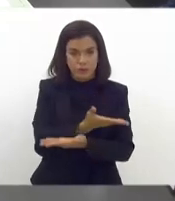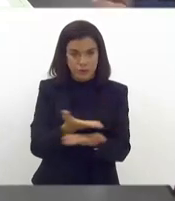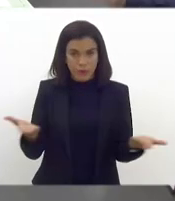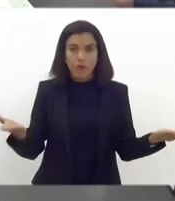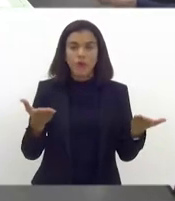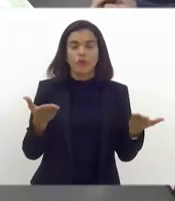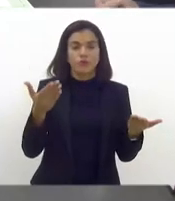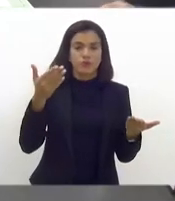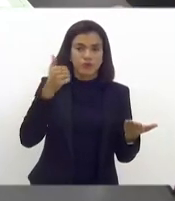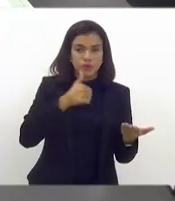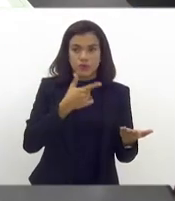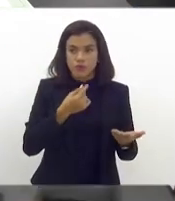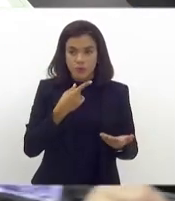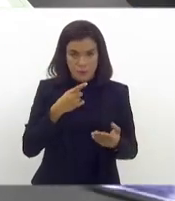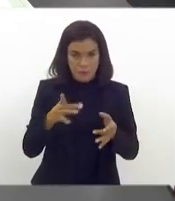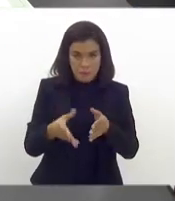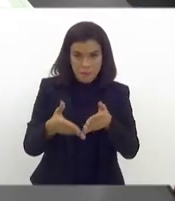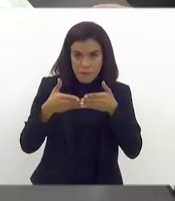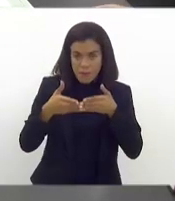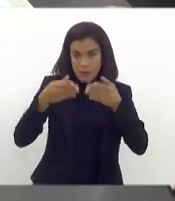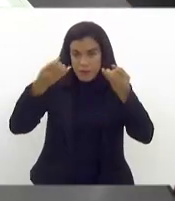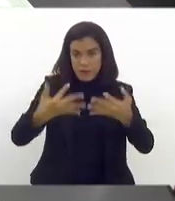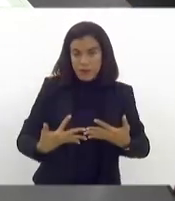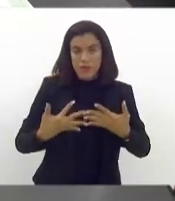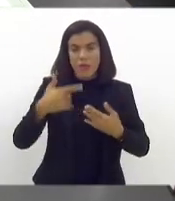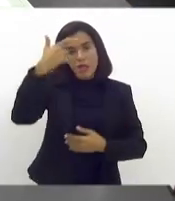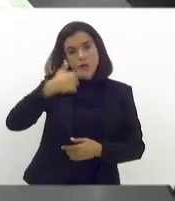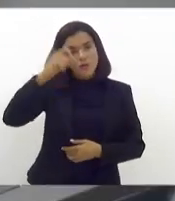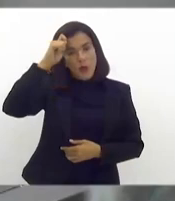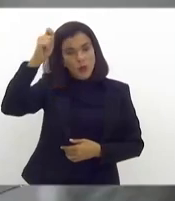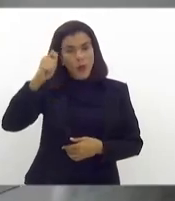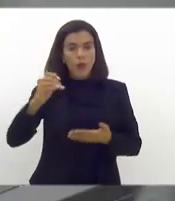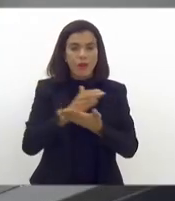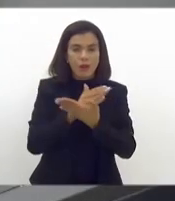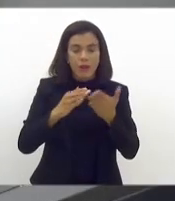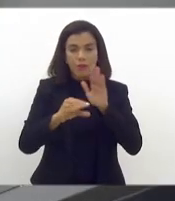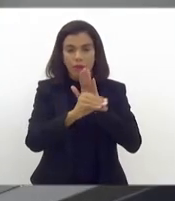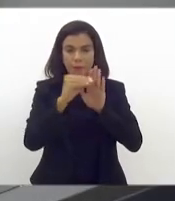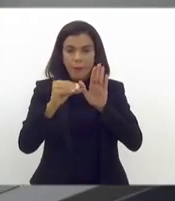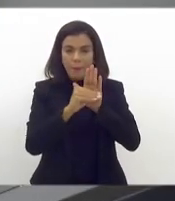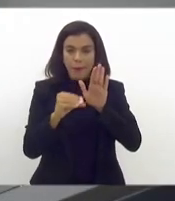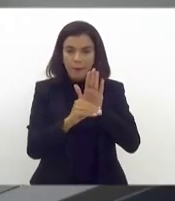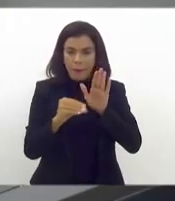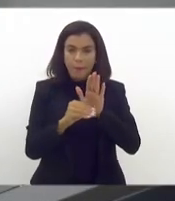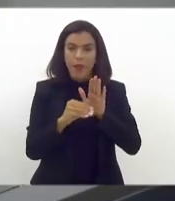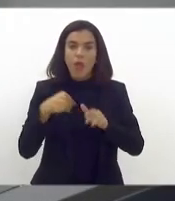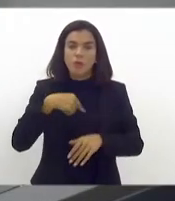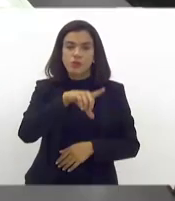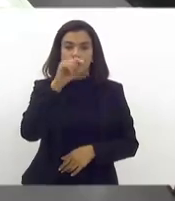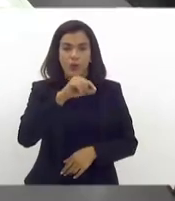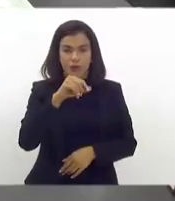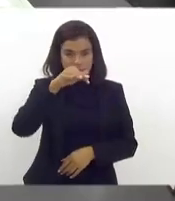Todos e todas. Me permite só uma claro. Parte, só para explicar que eu, como sou autor de algumas emendas, o relator designado foi o deputado Fred